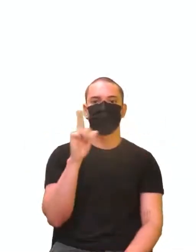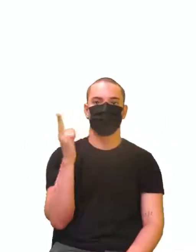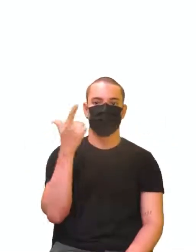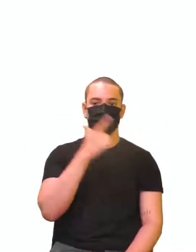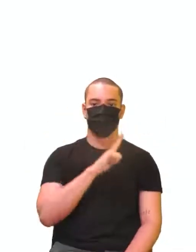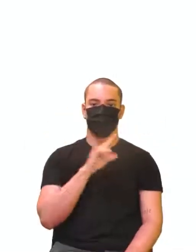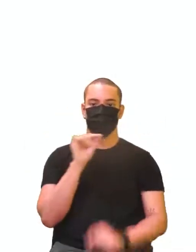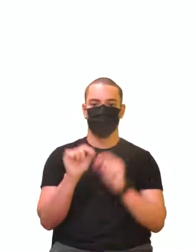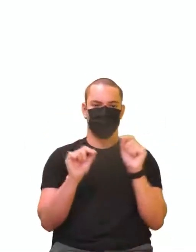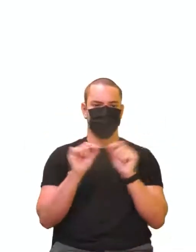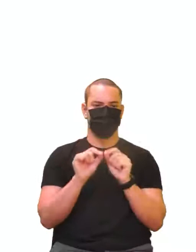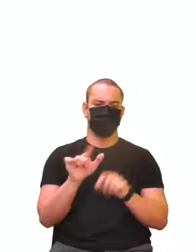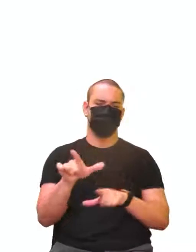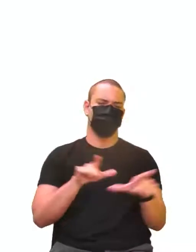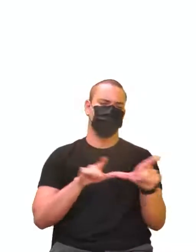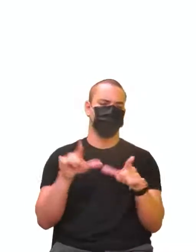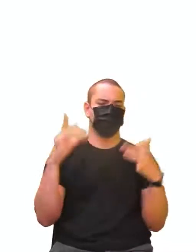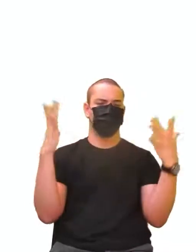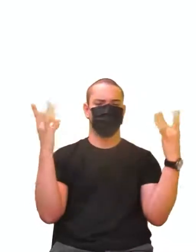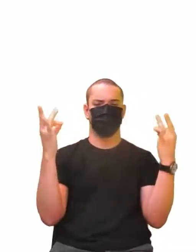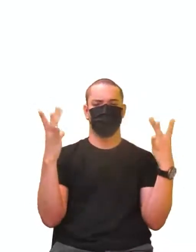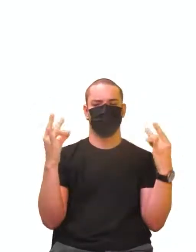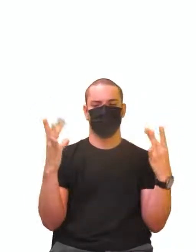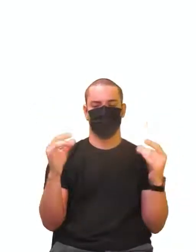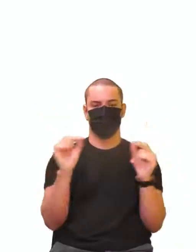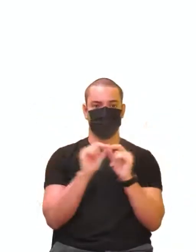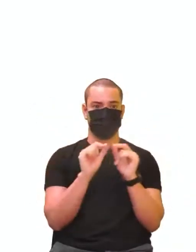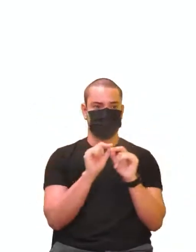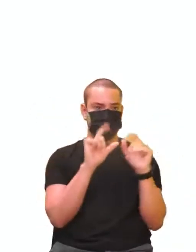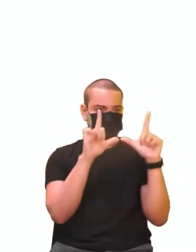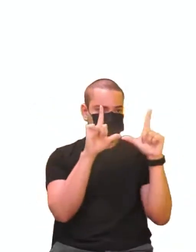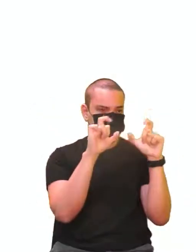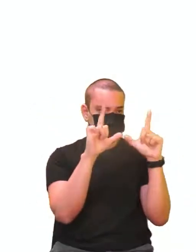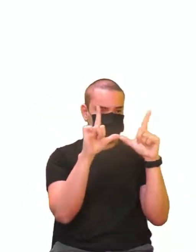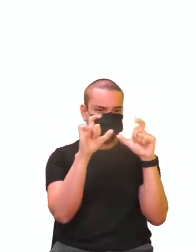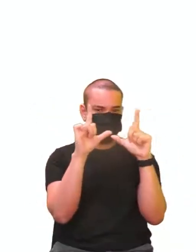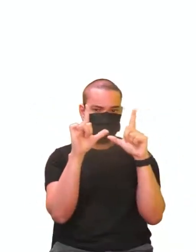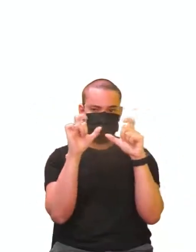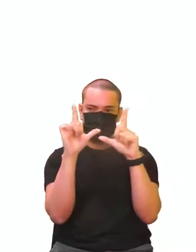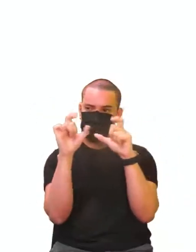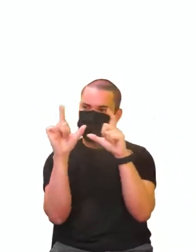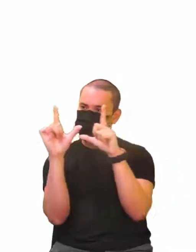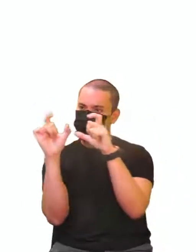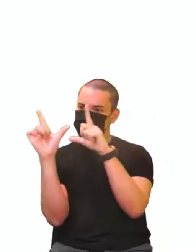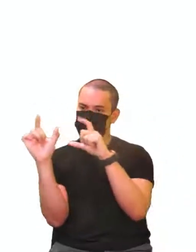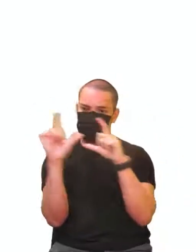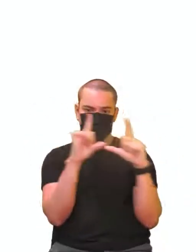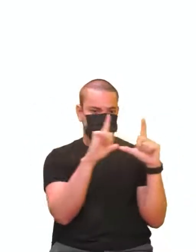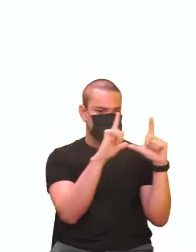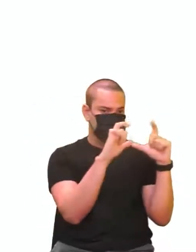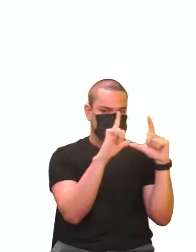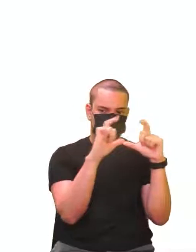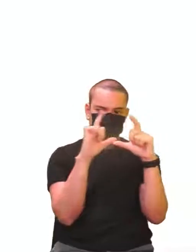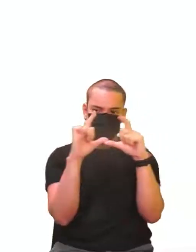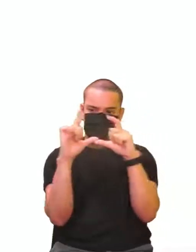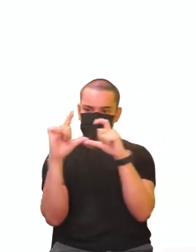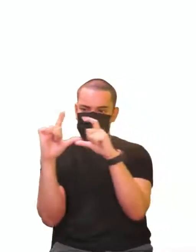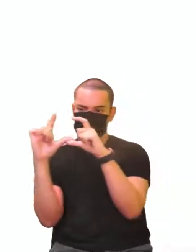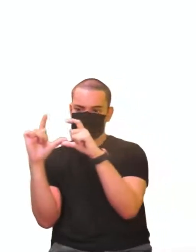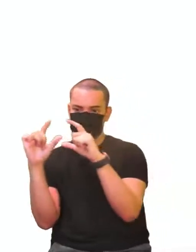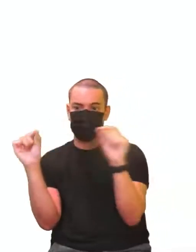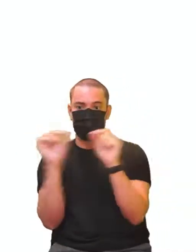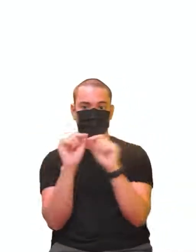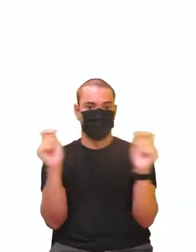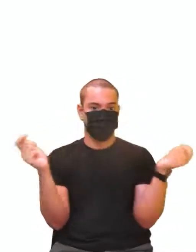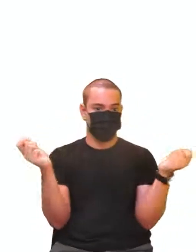consegue fazer... É um trabalho minucioso. Vai fazendo recorte mesmo das fotografias e vai unindo para formar esses parezinhos que vão ser distribuídos aí